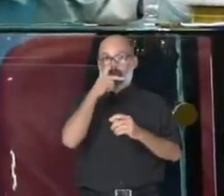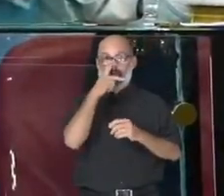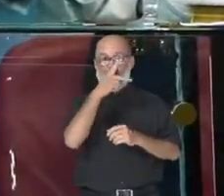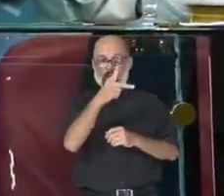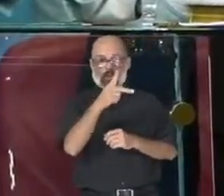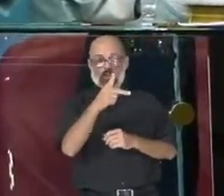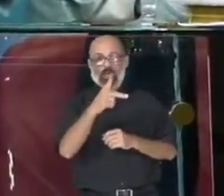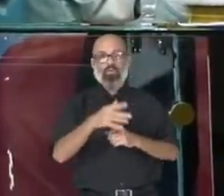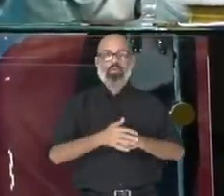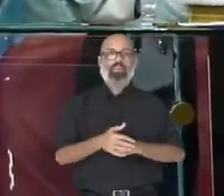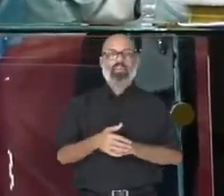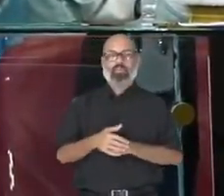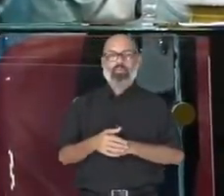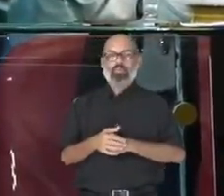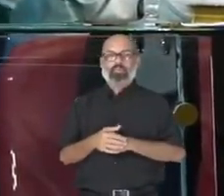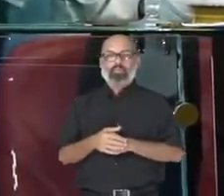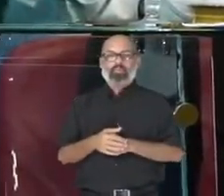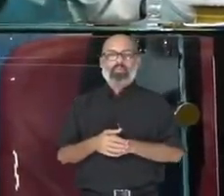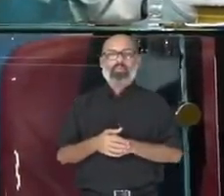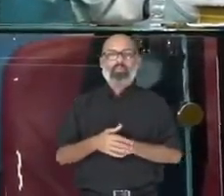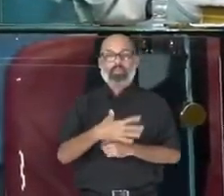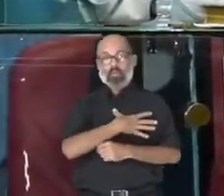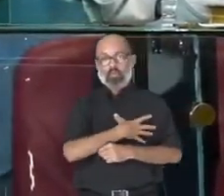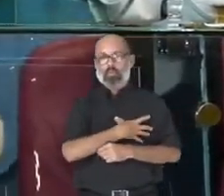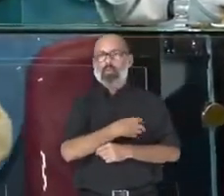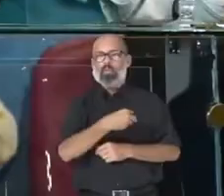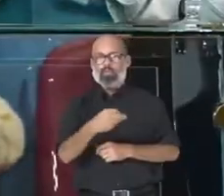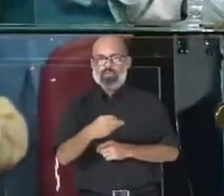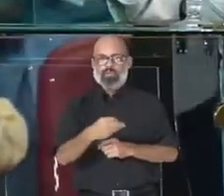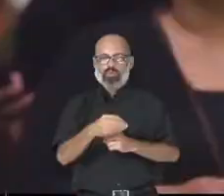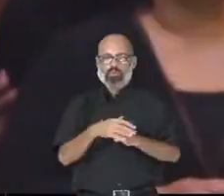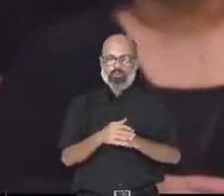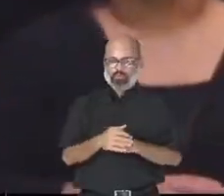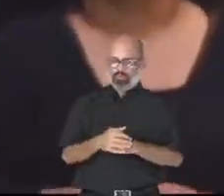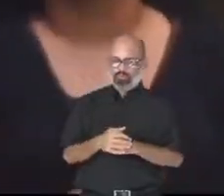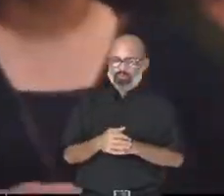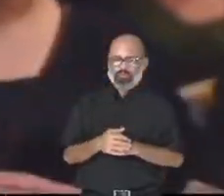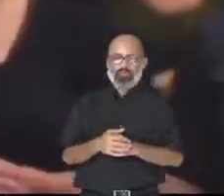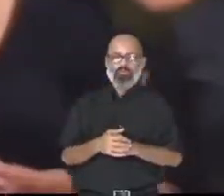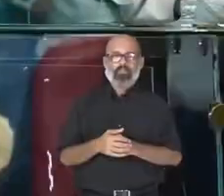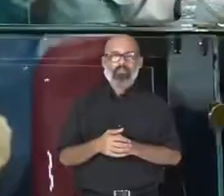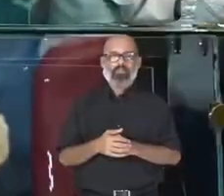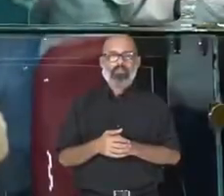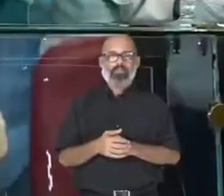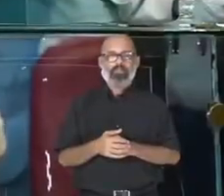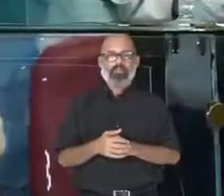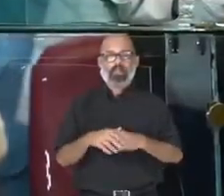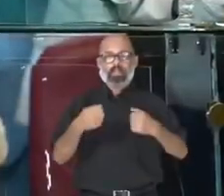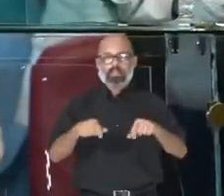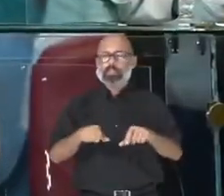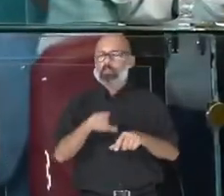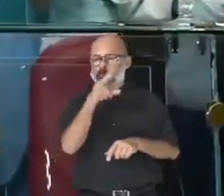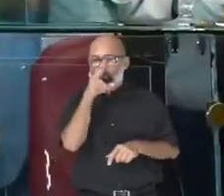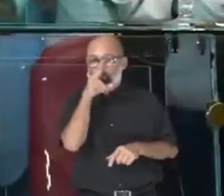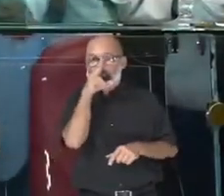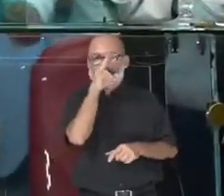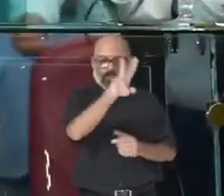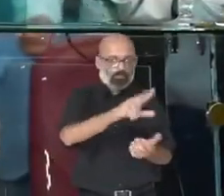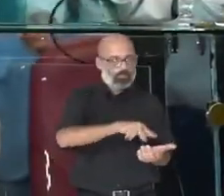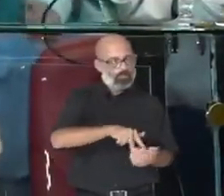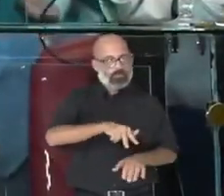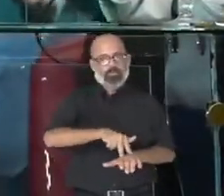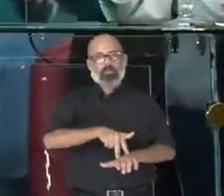livas nergiantro velecovarabas narabaga. Na força e na unção que te